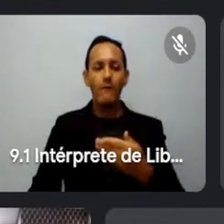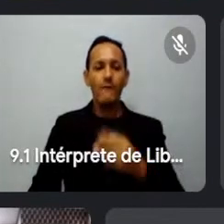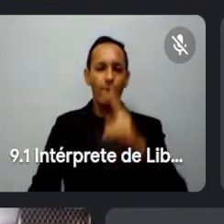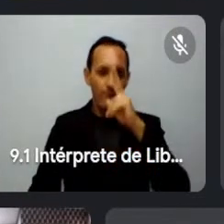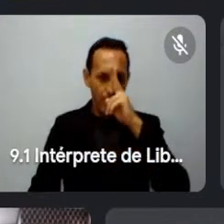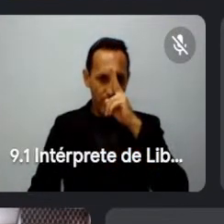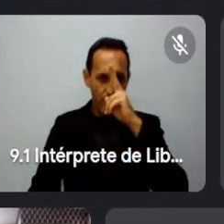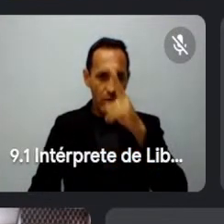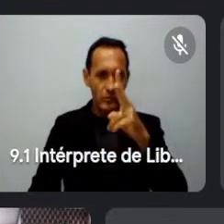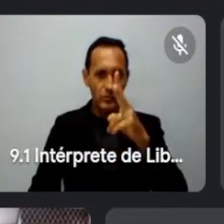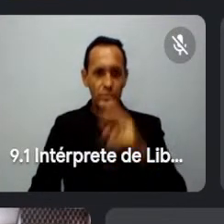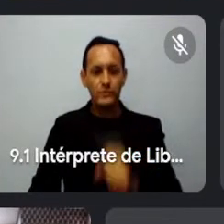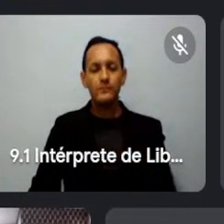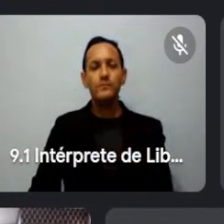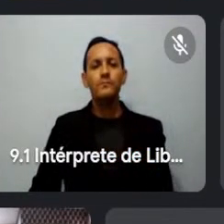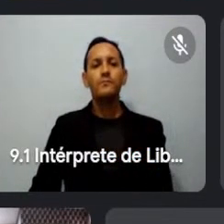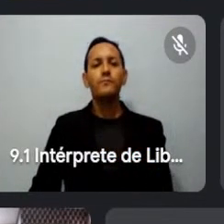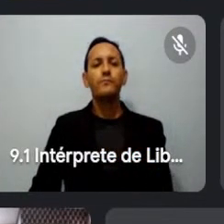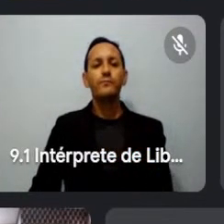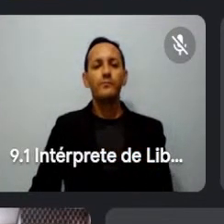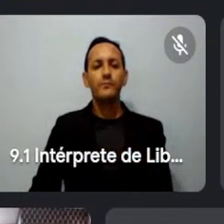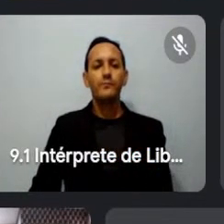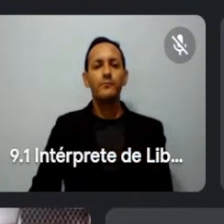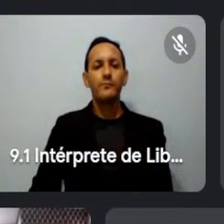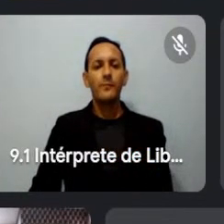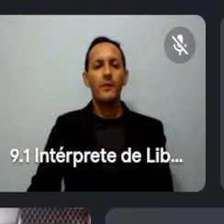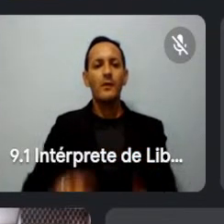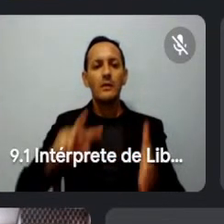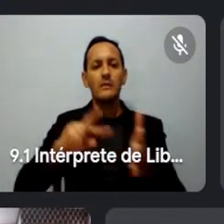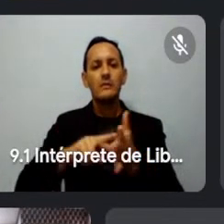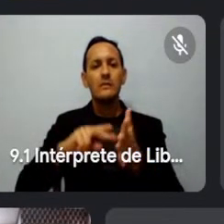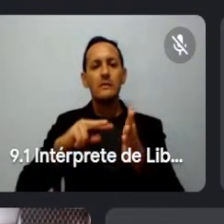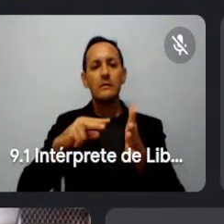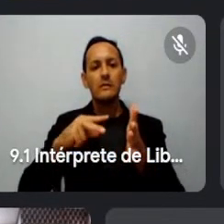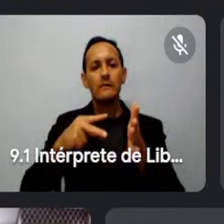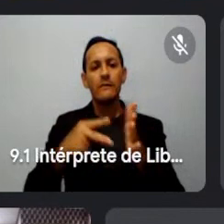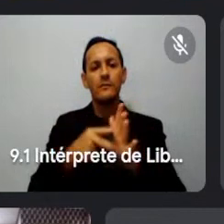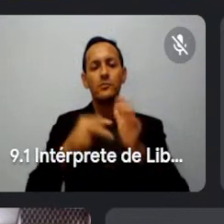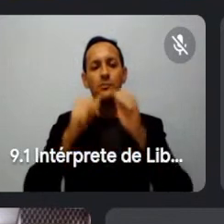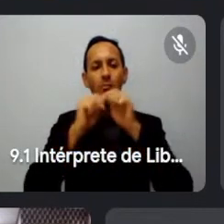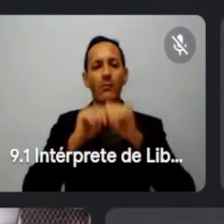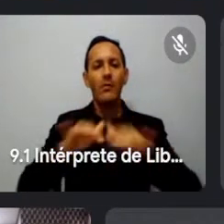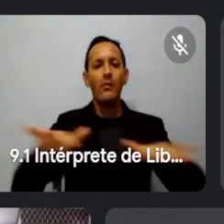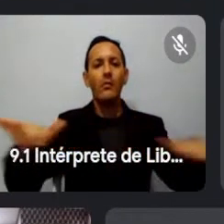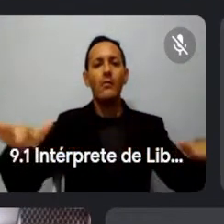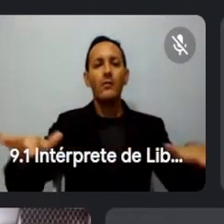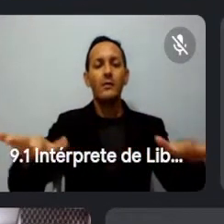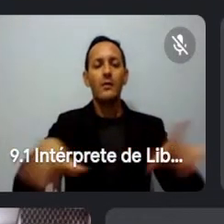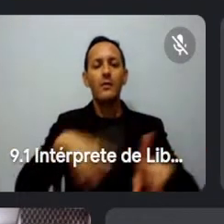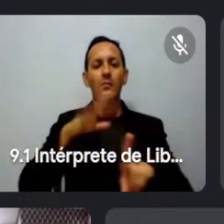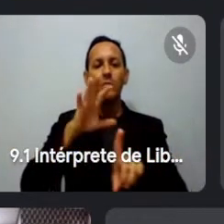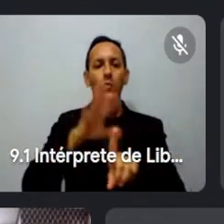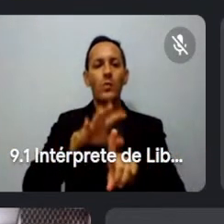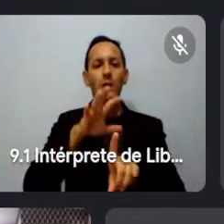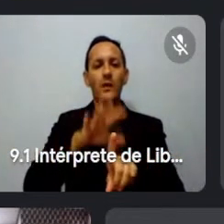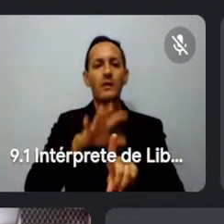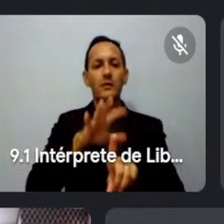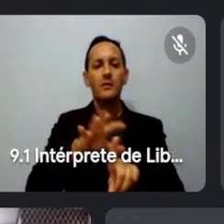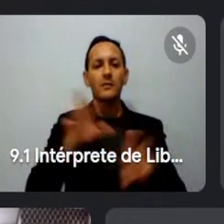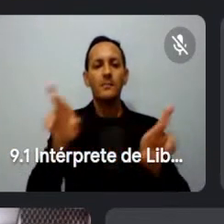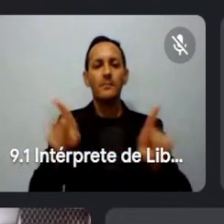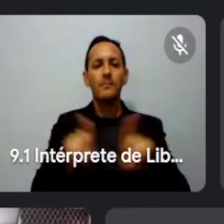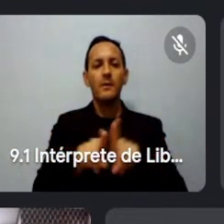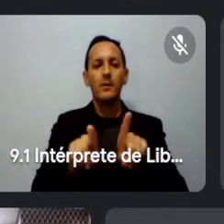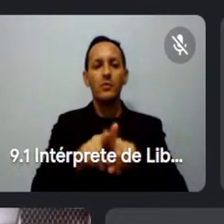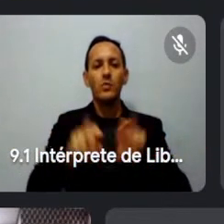e e e quando a inexistência de significativa repercussão uma influência no resultado na